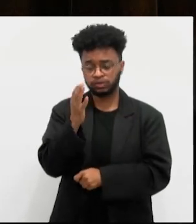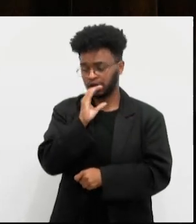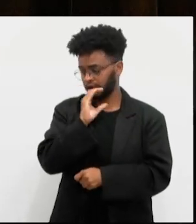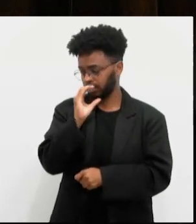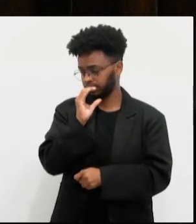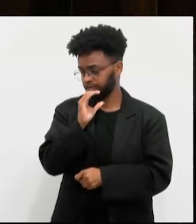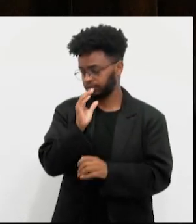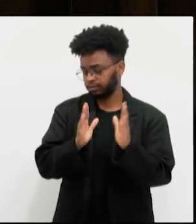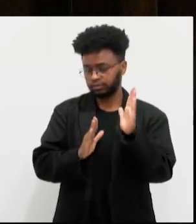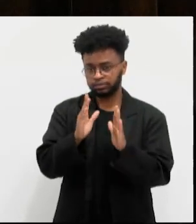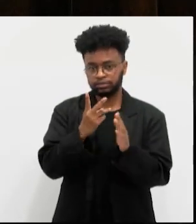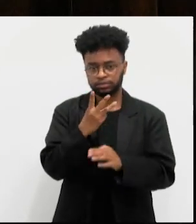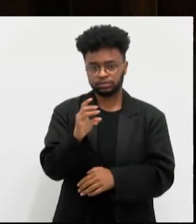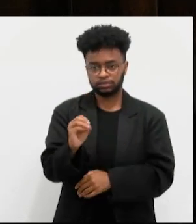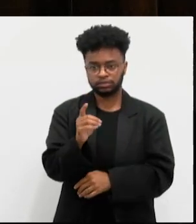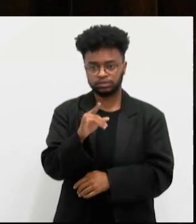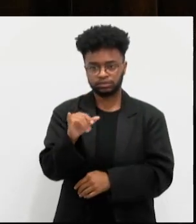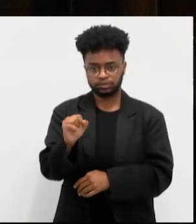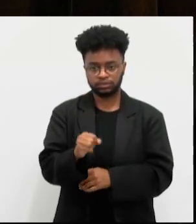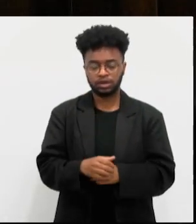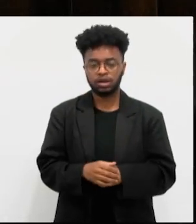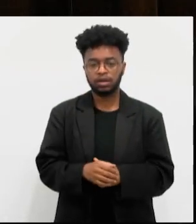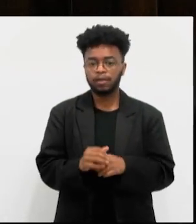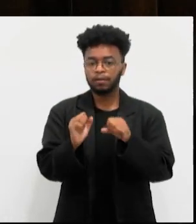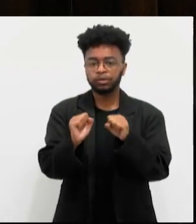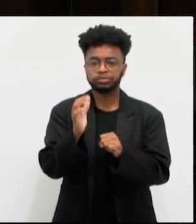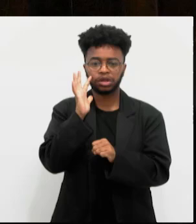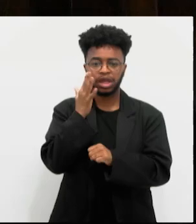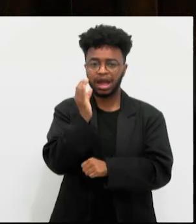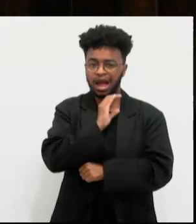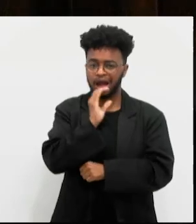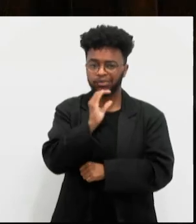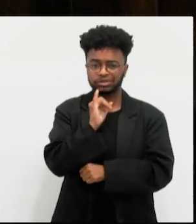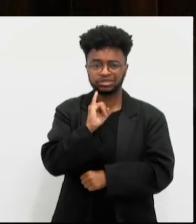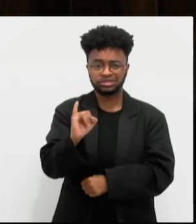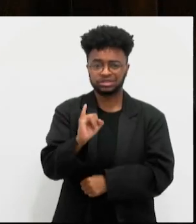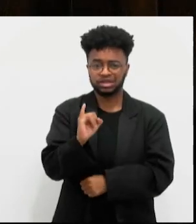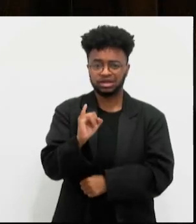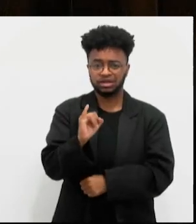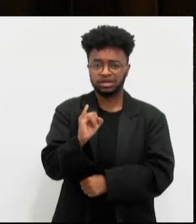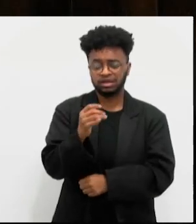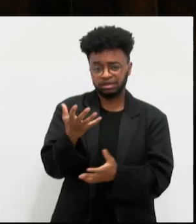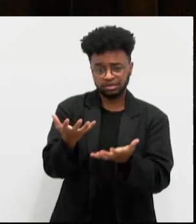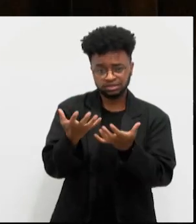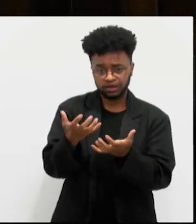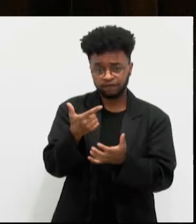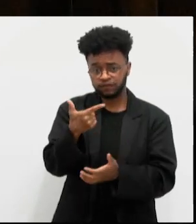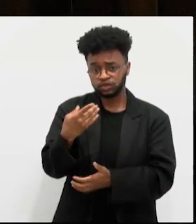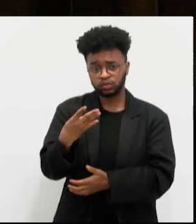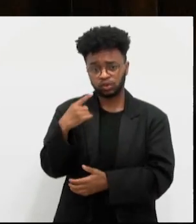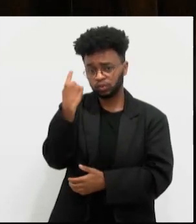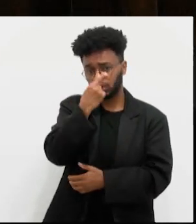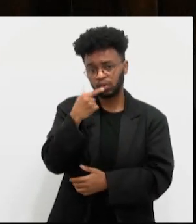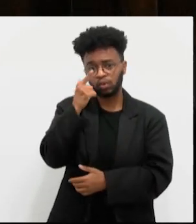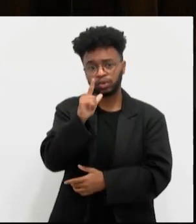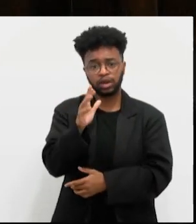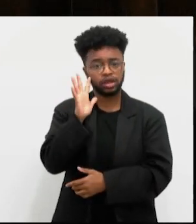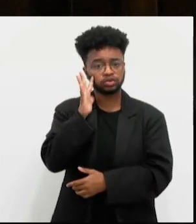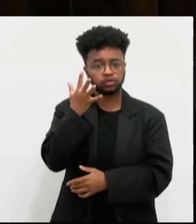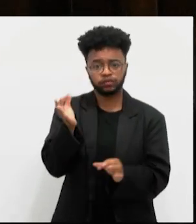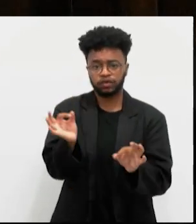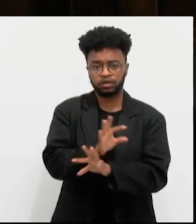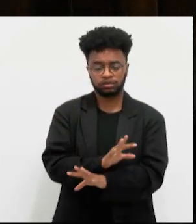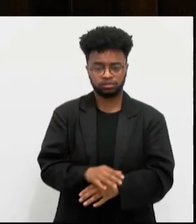em 30 dias, pode resolver, se quiser, em 24 horas. Em